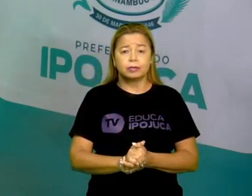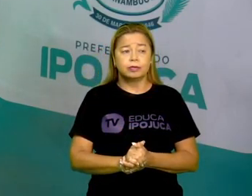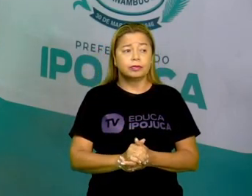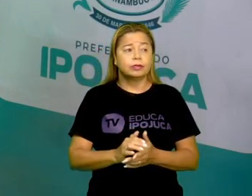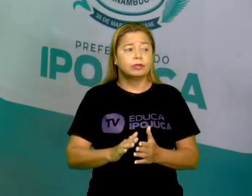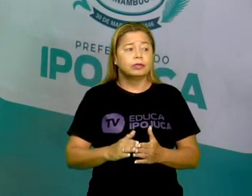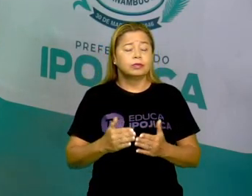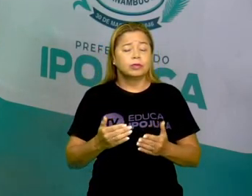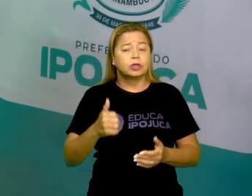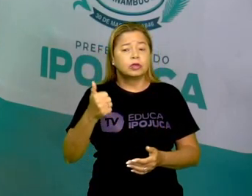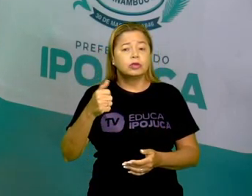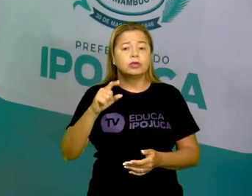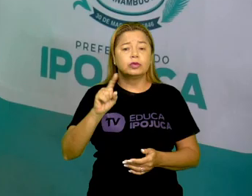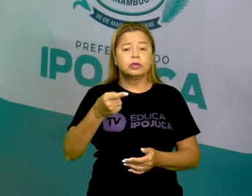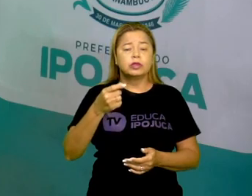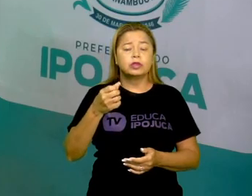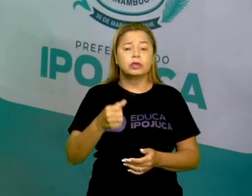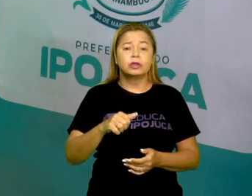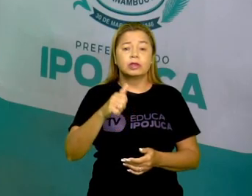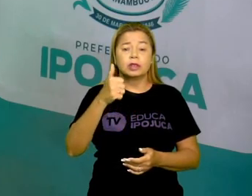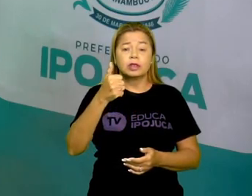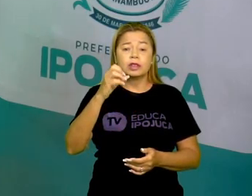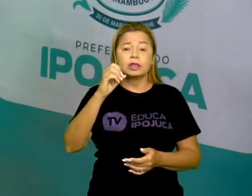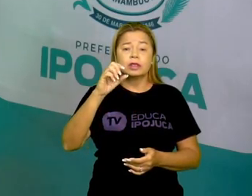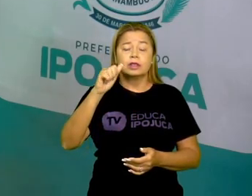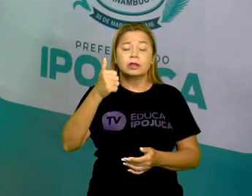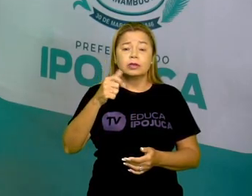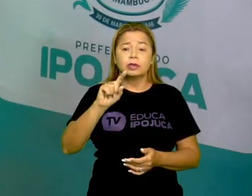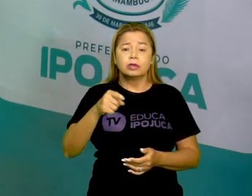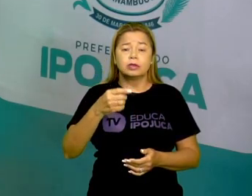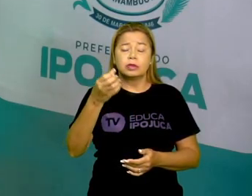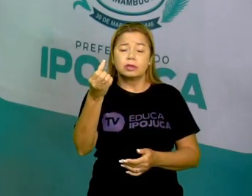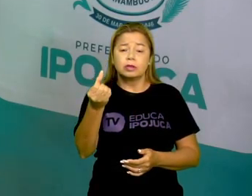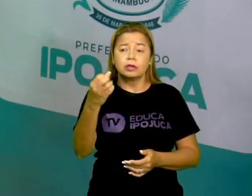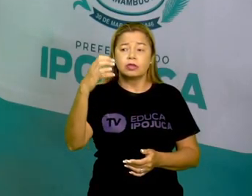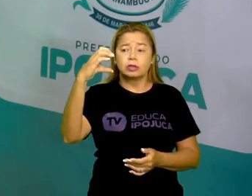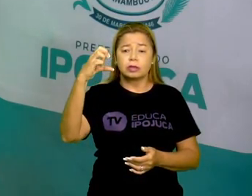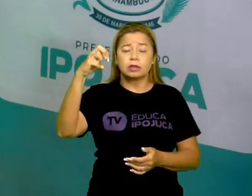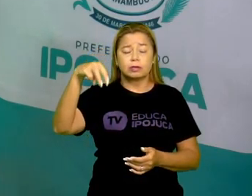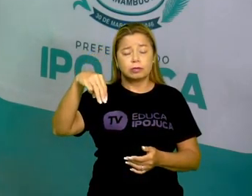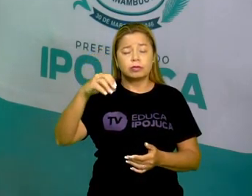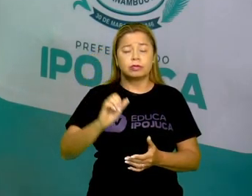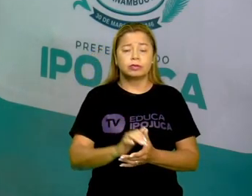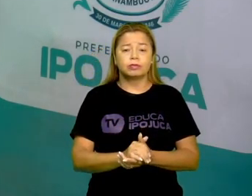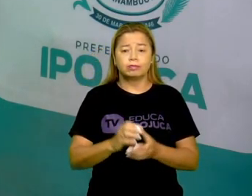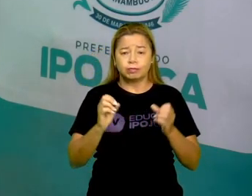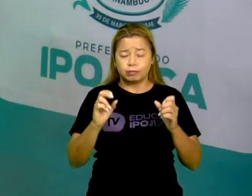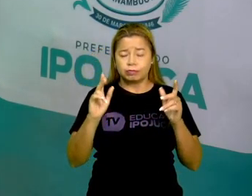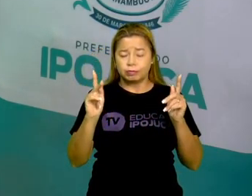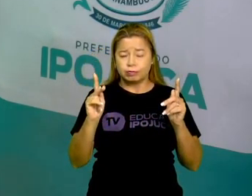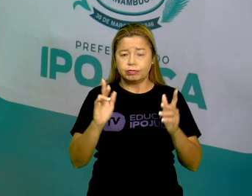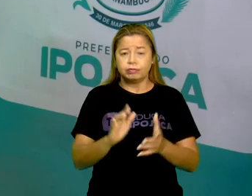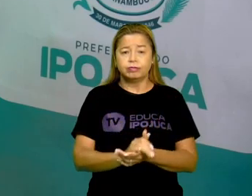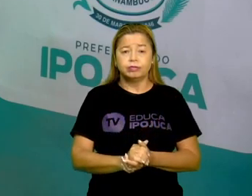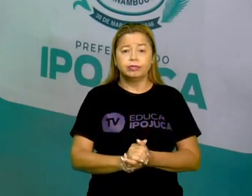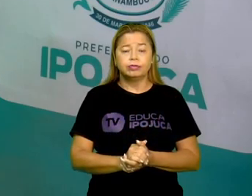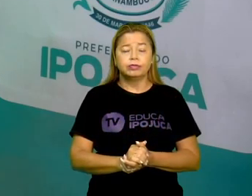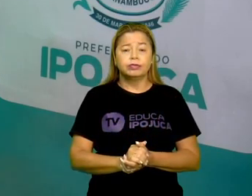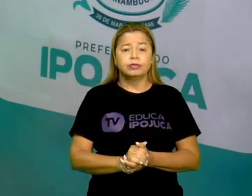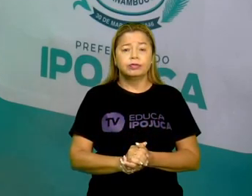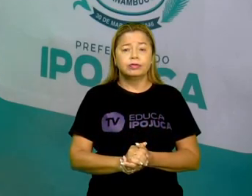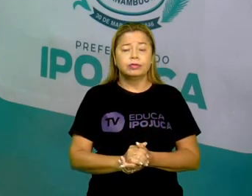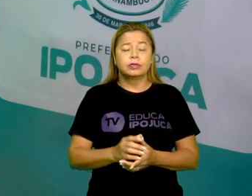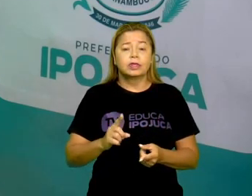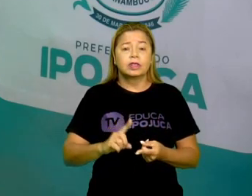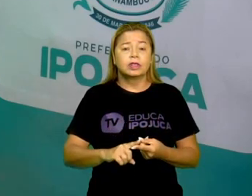1,0116 metros, ou 101,6 centímetros, tá certo? Também a gente pode medir